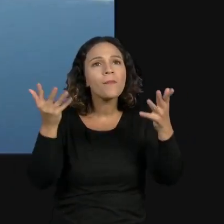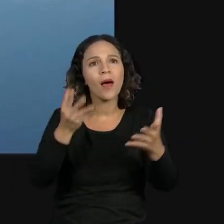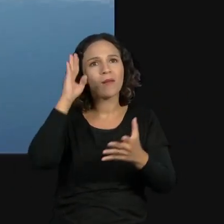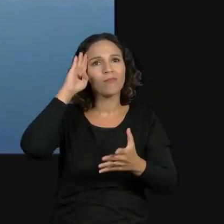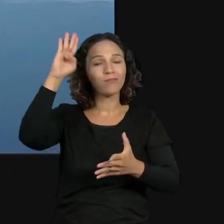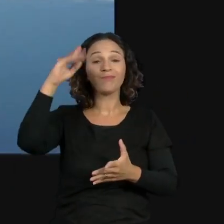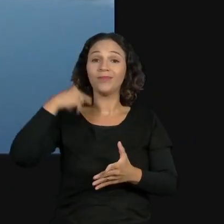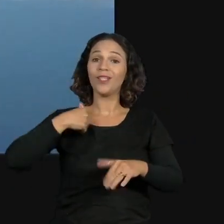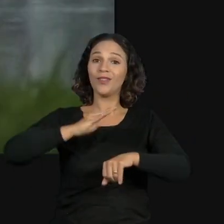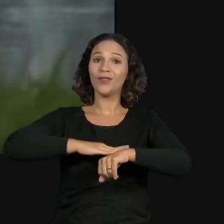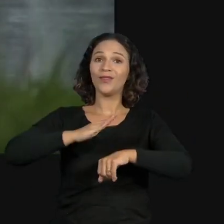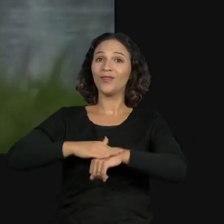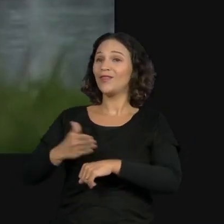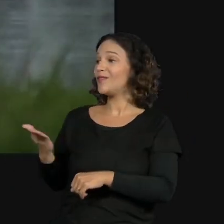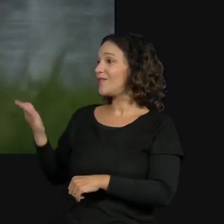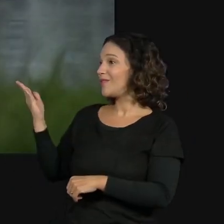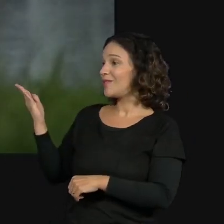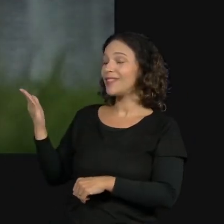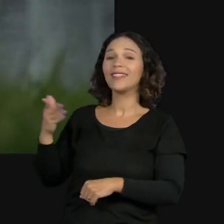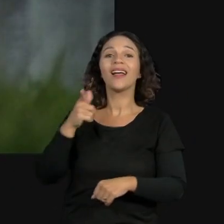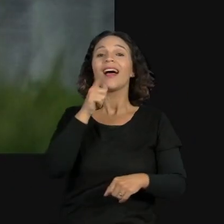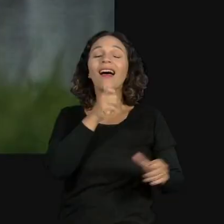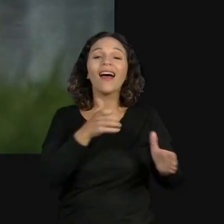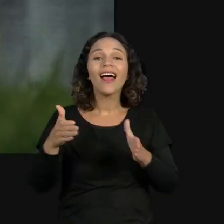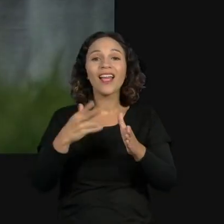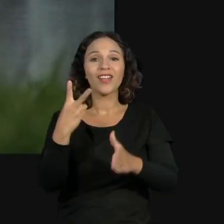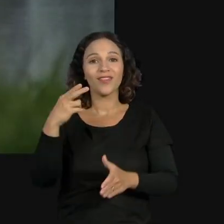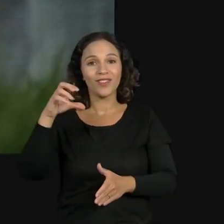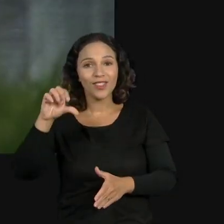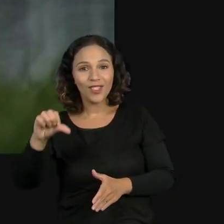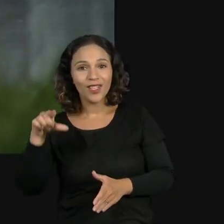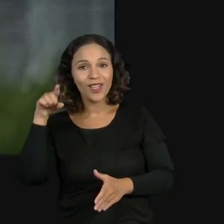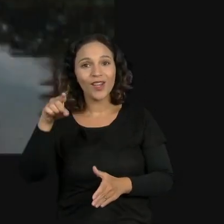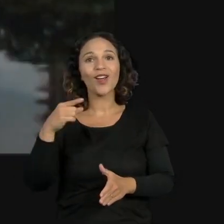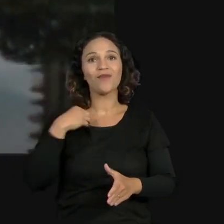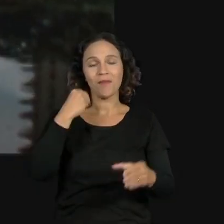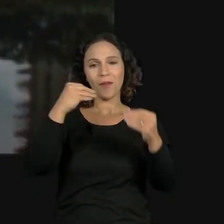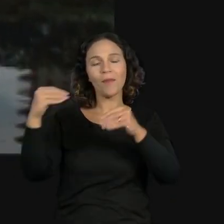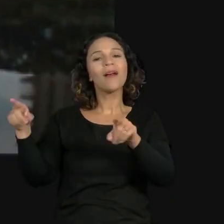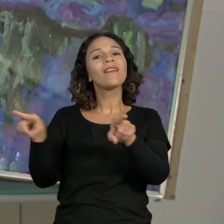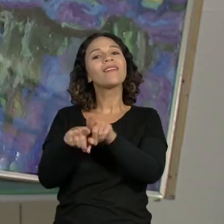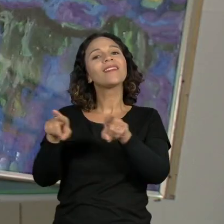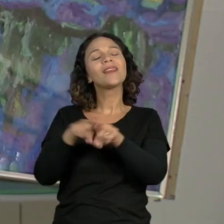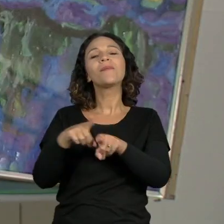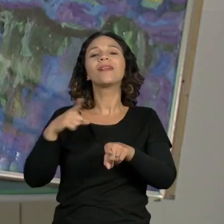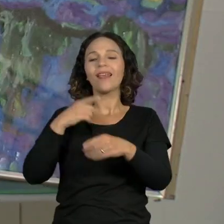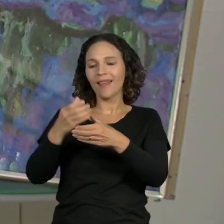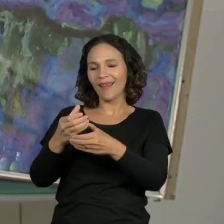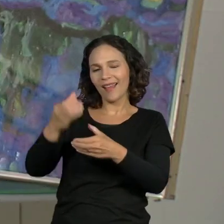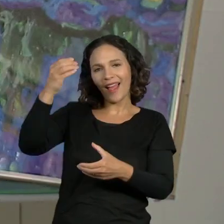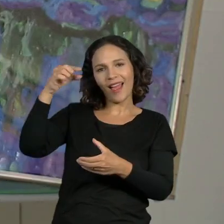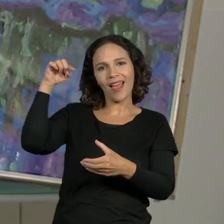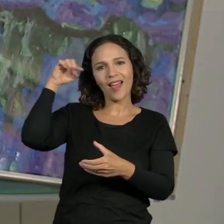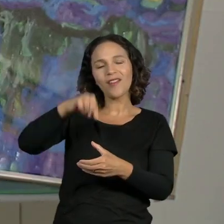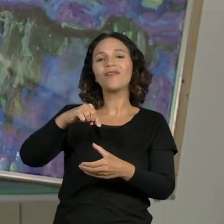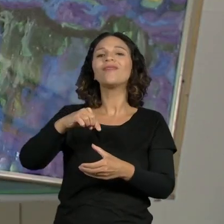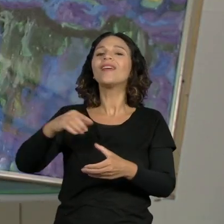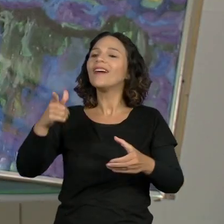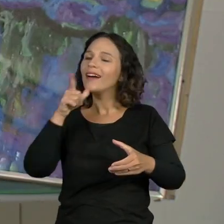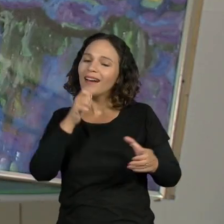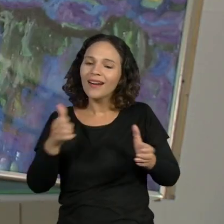Eu sou artista dos caiaques no Rio Pinheiros, das garrafas PET monumentais no Rio Tietê. São exemplos